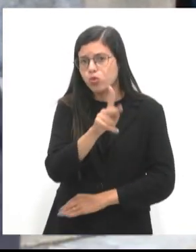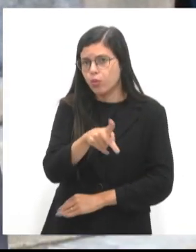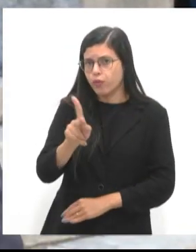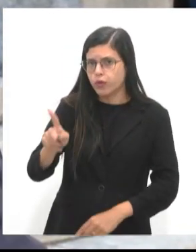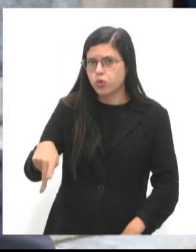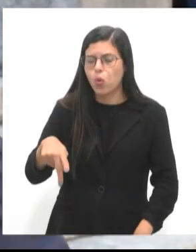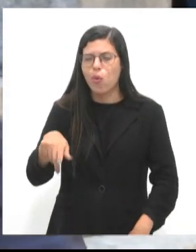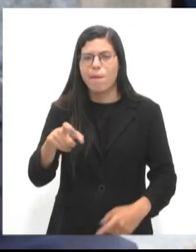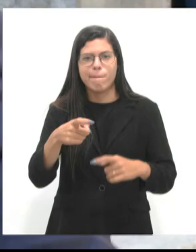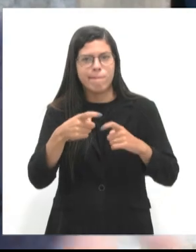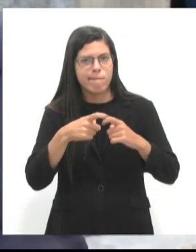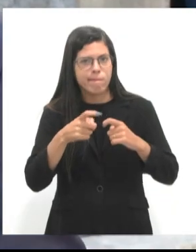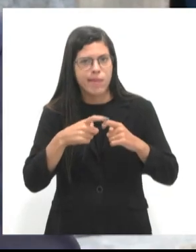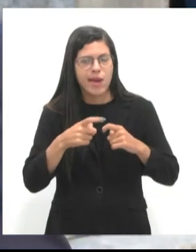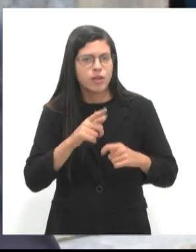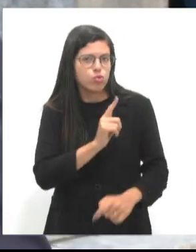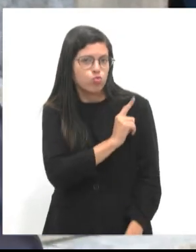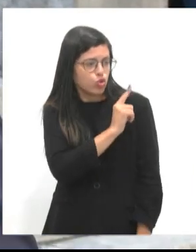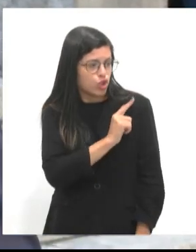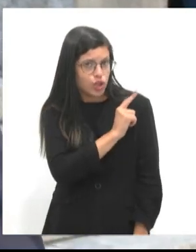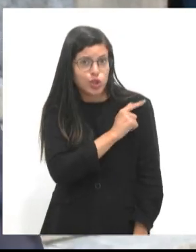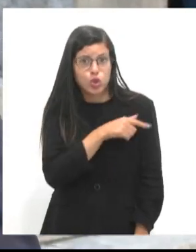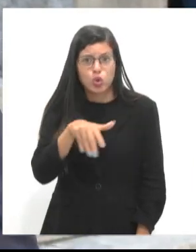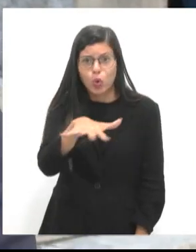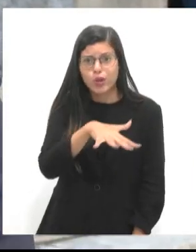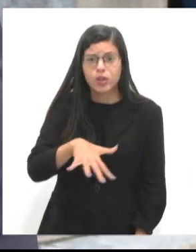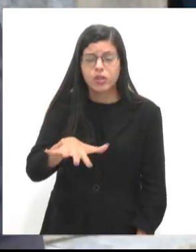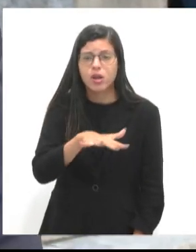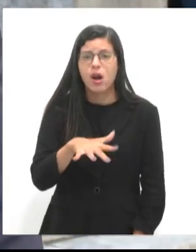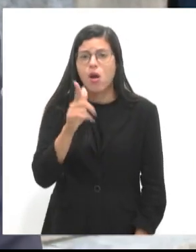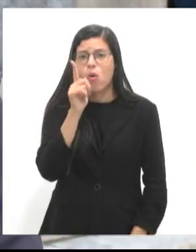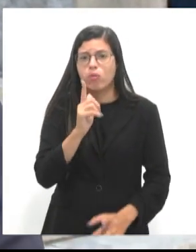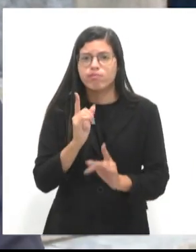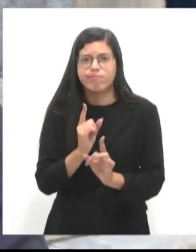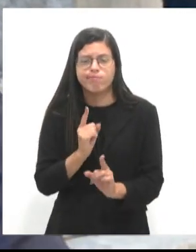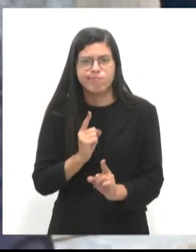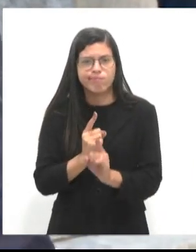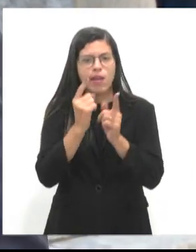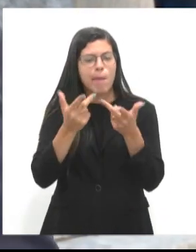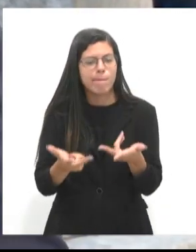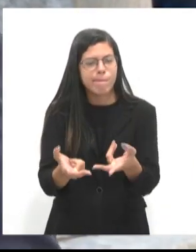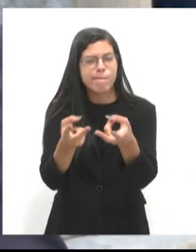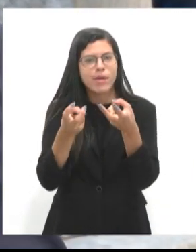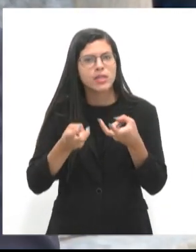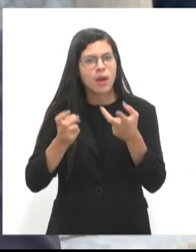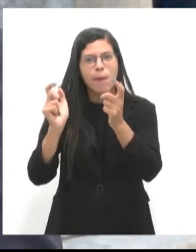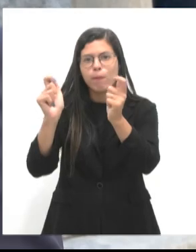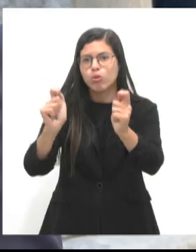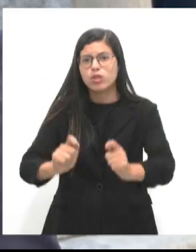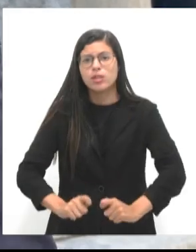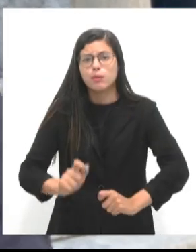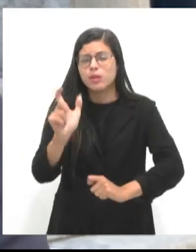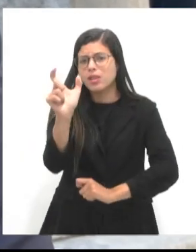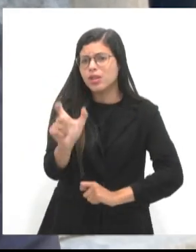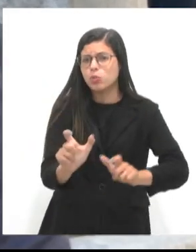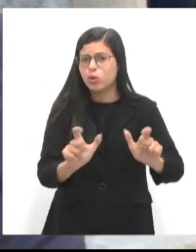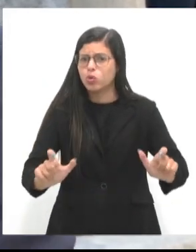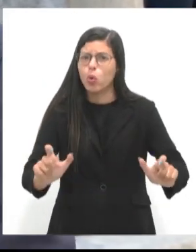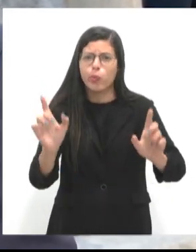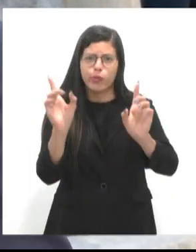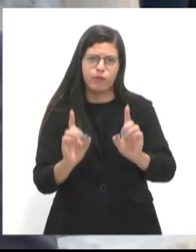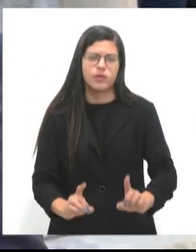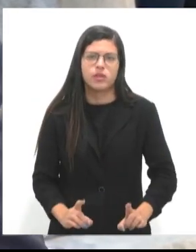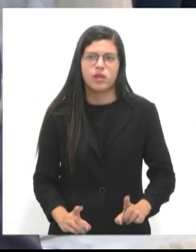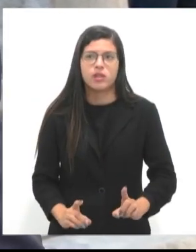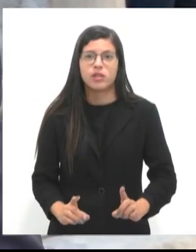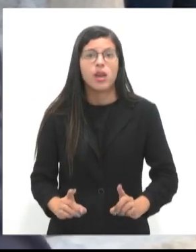os médicos, os gestores de maneira geral, consigam identificar quais são as potencialidades desse ser. E o ser, ele é assim,